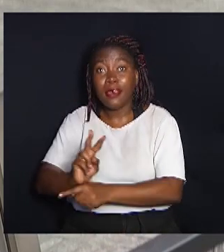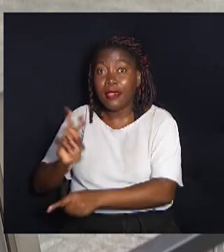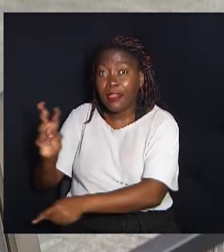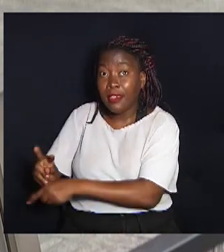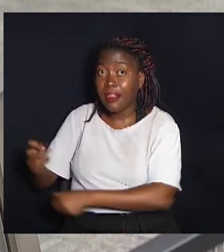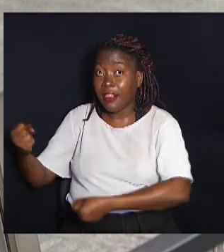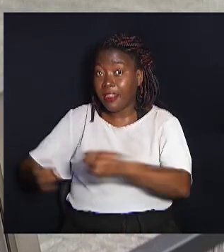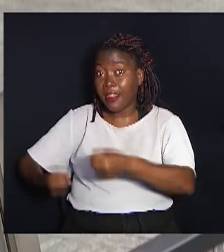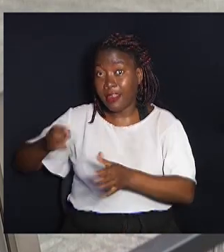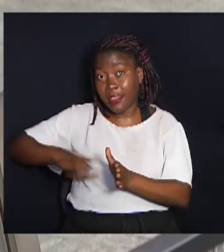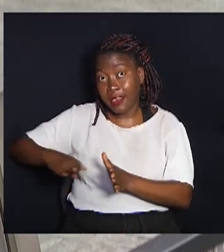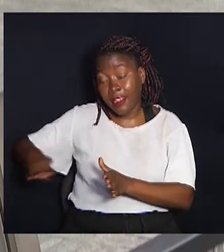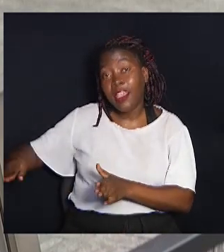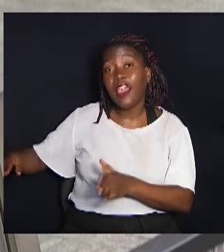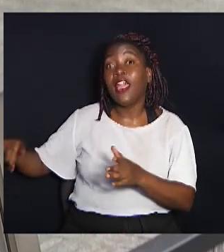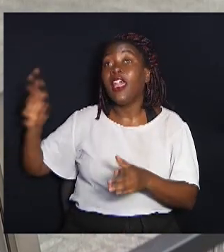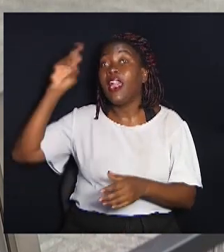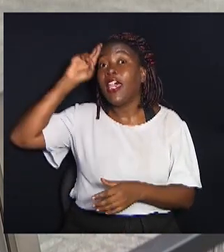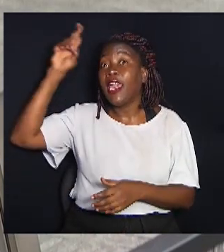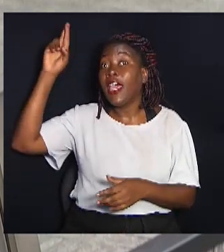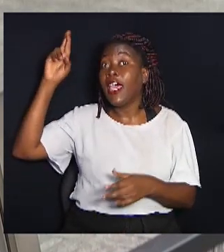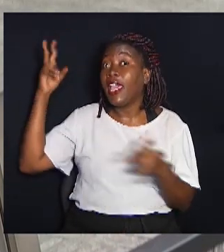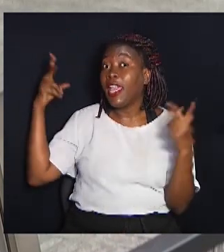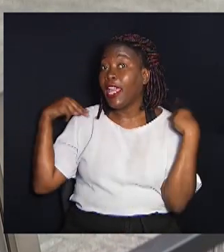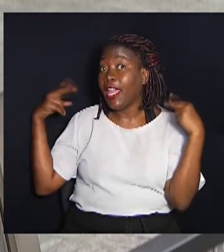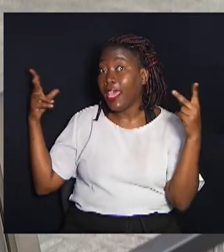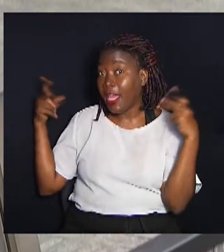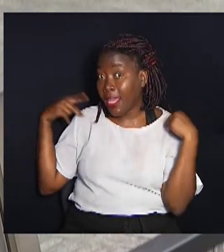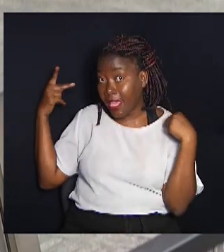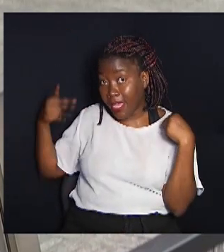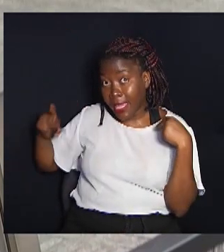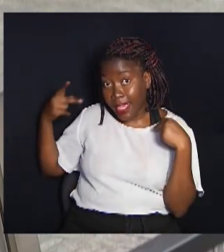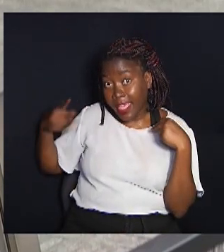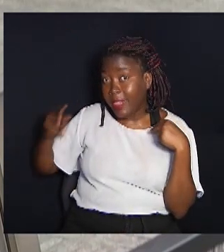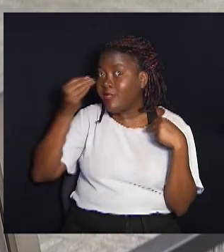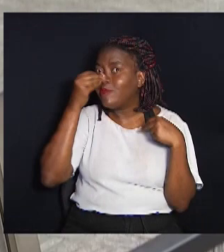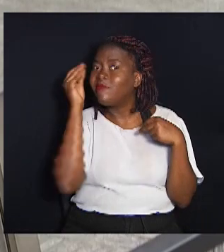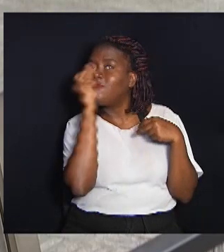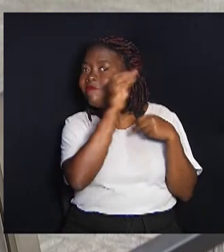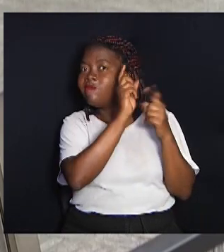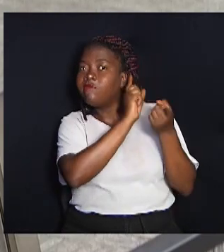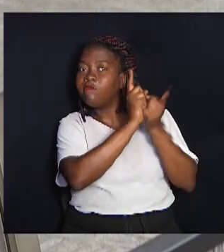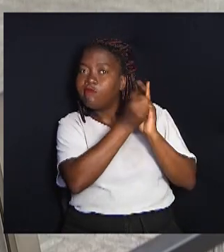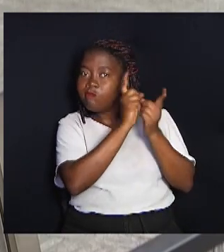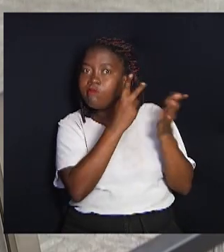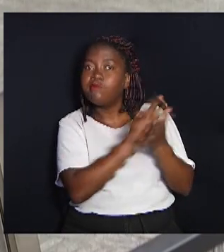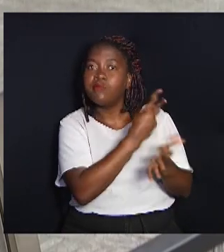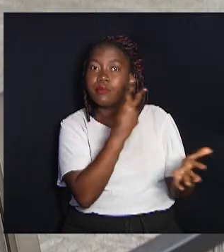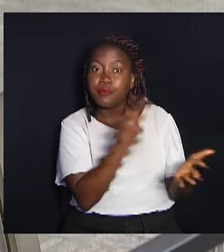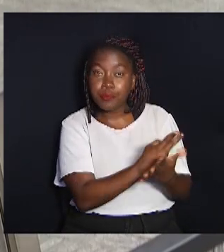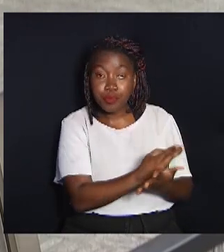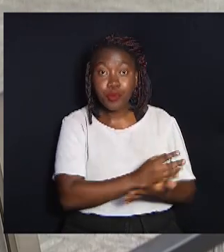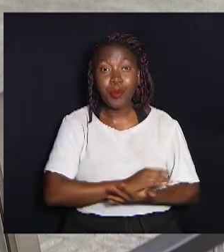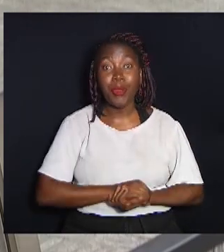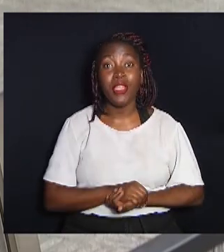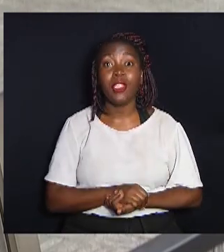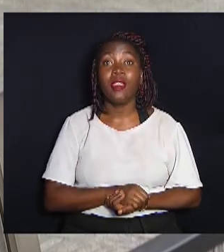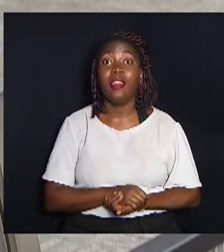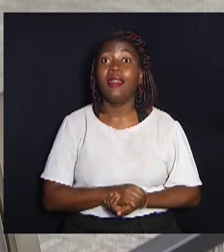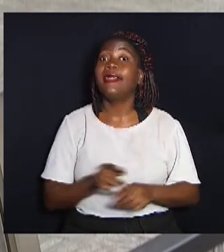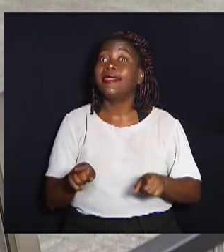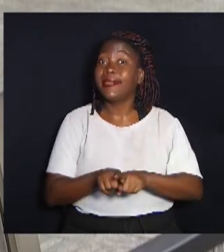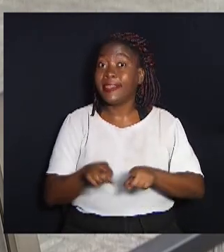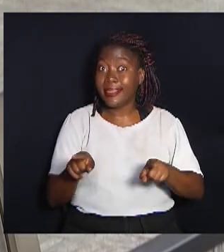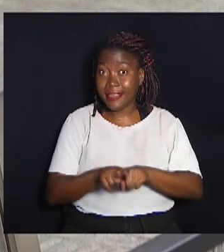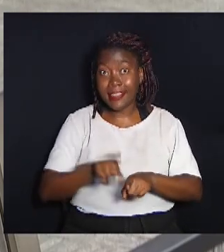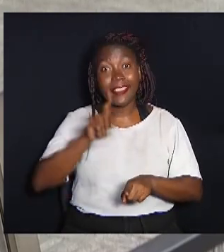veículos, cujos proprietários ou condutores tenham cometido infrações à legislação de trânsito. Também